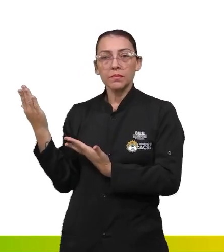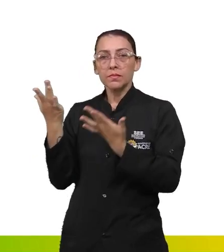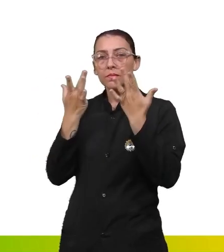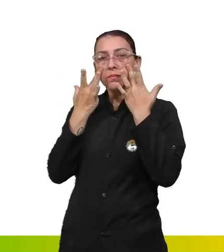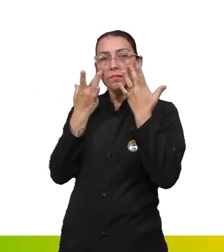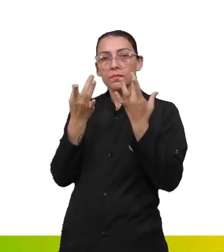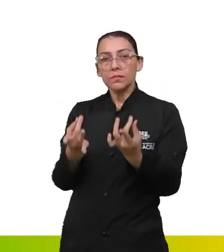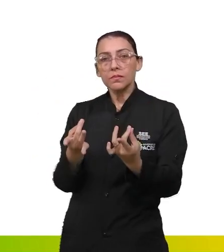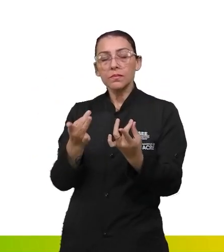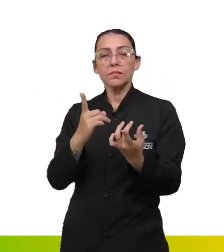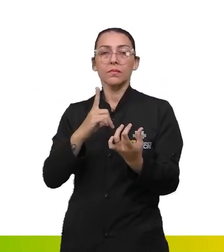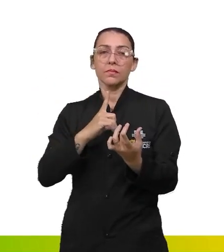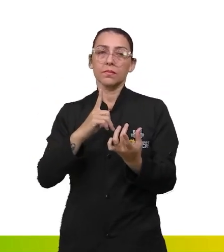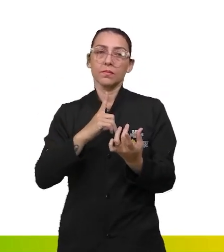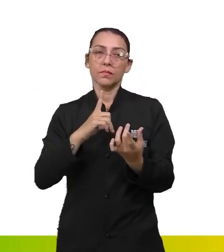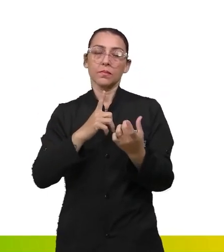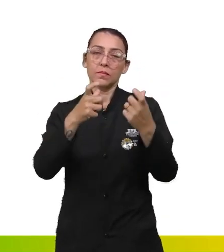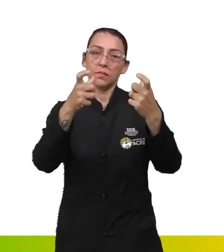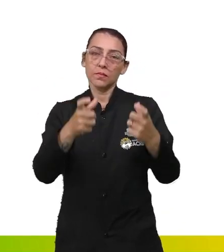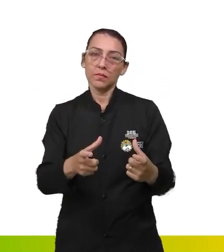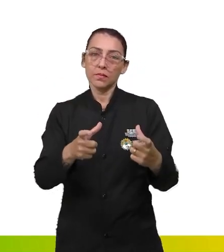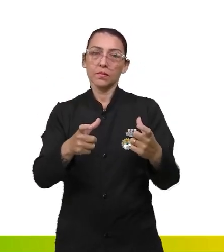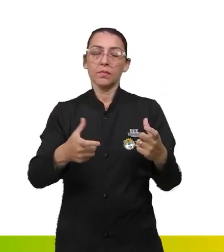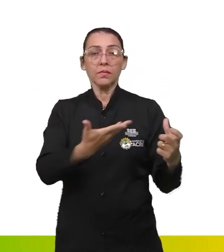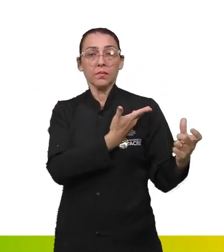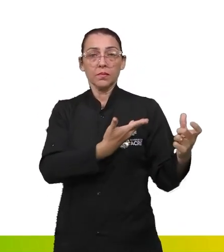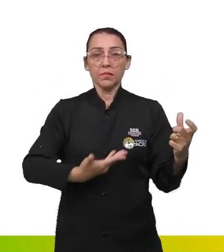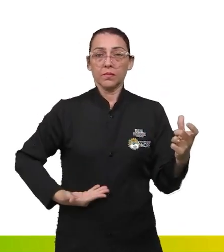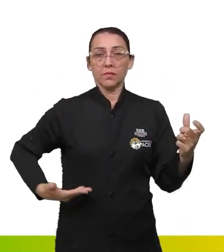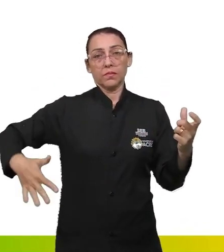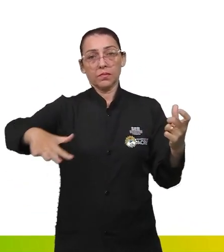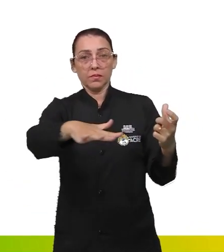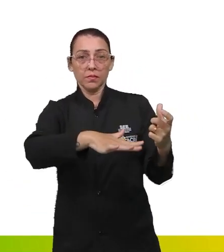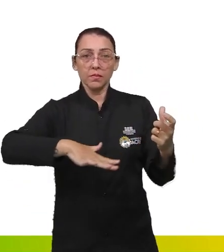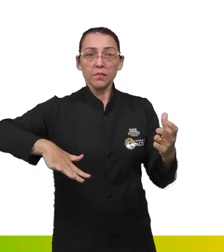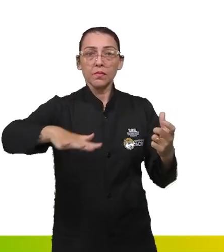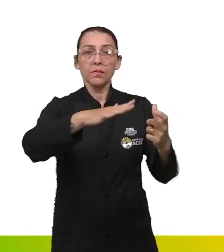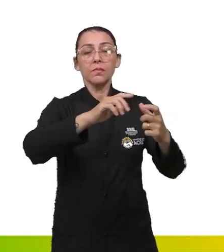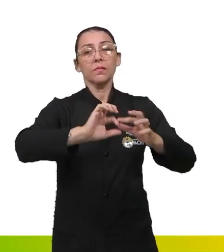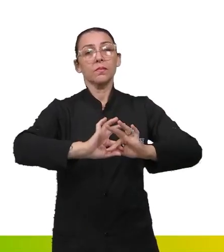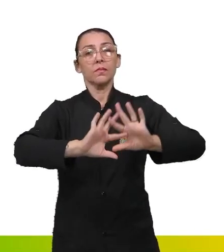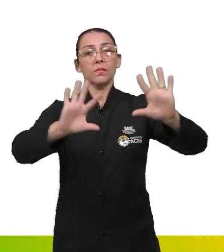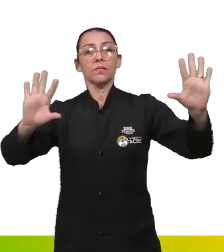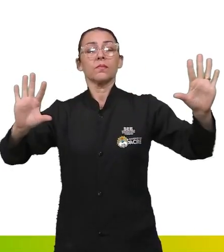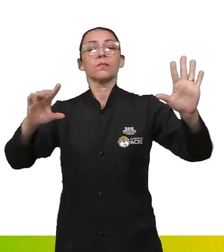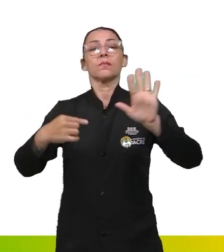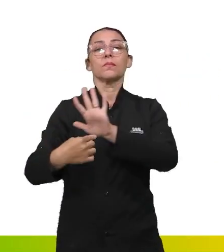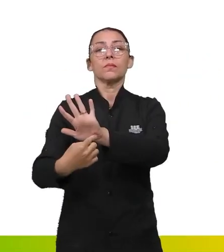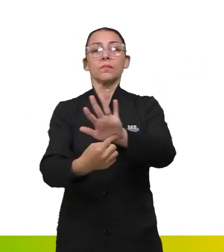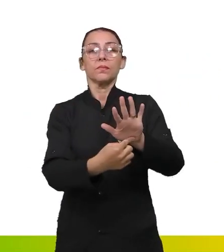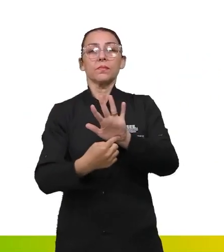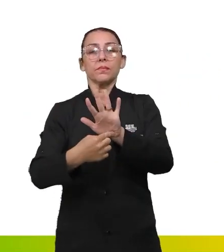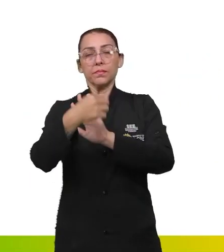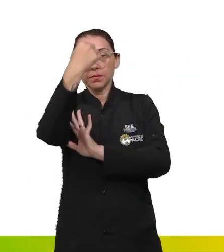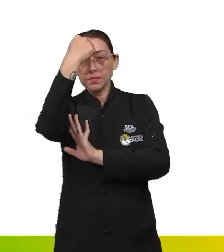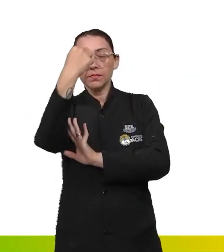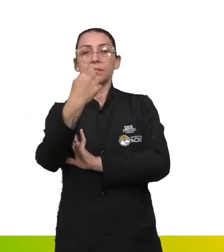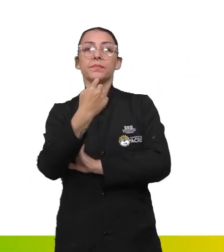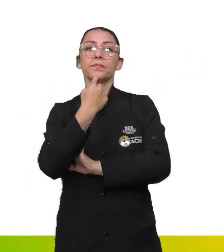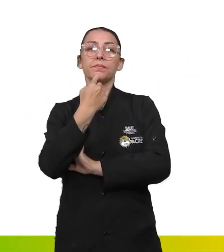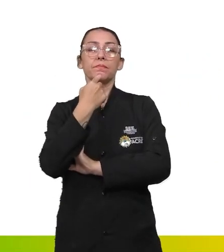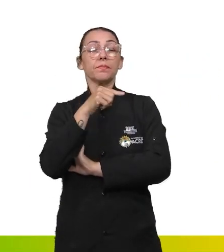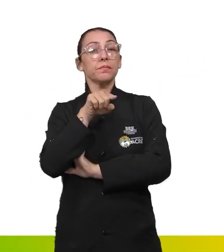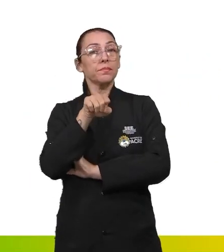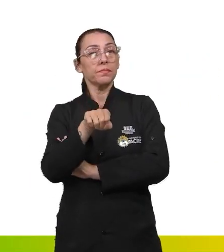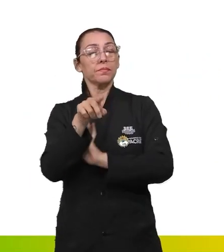atenção que existe um espaço público, um espaço aberto sendo retratado nessa imagem, e